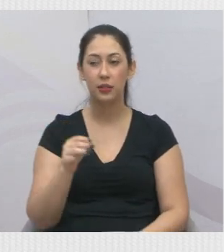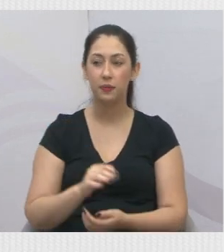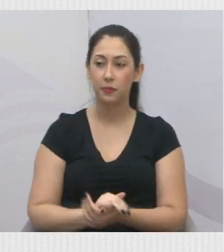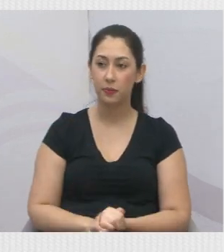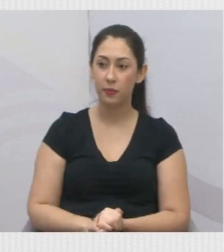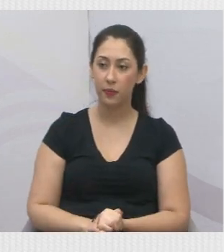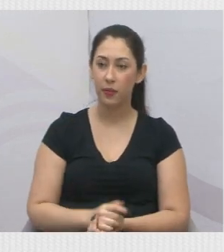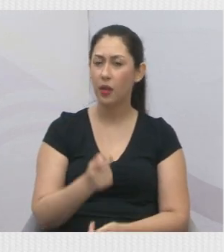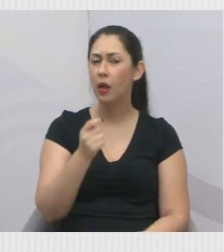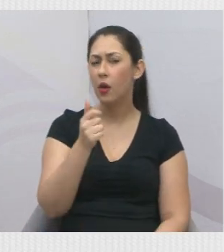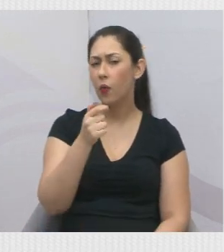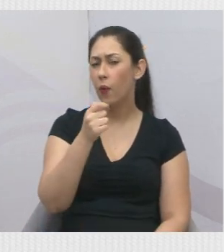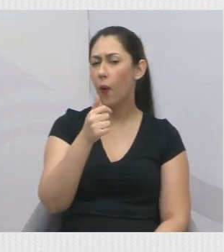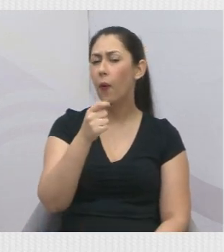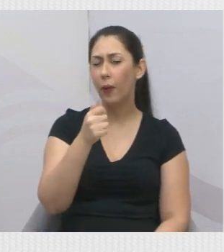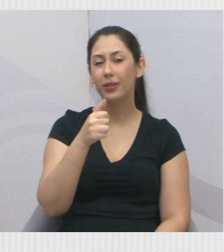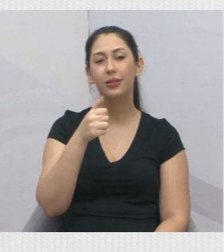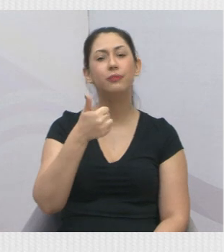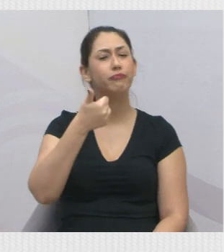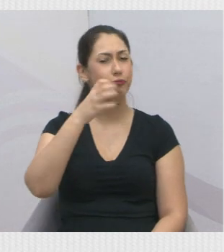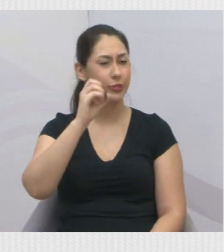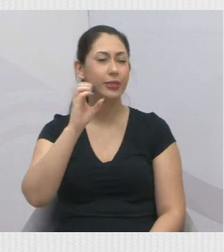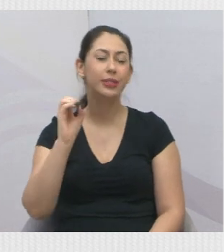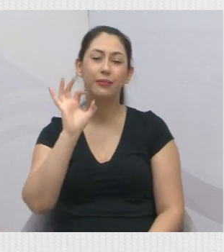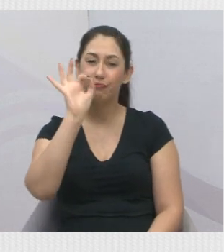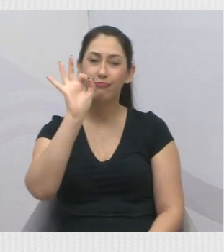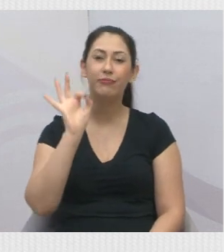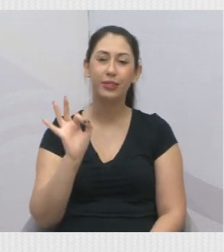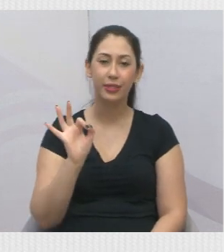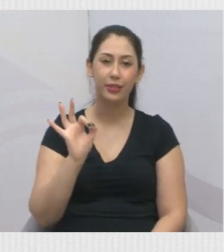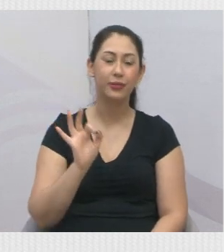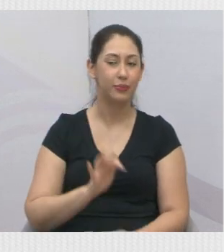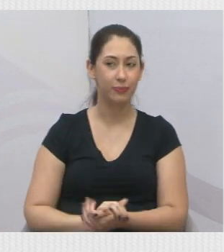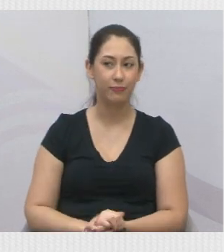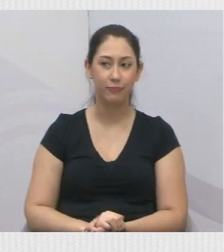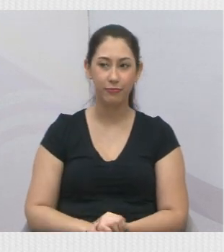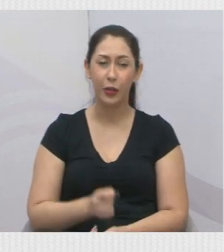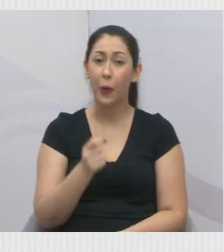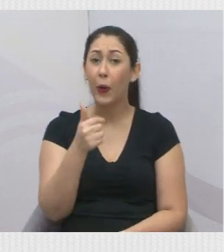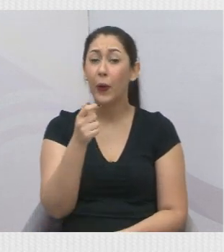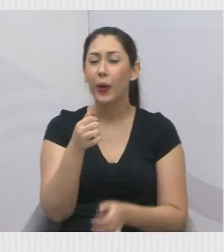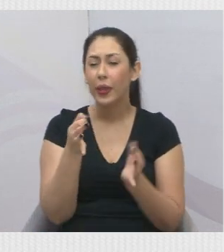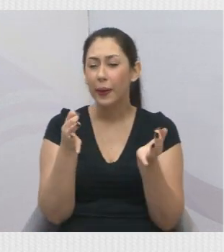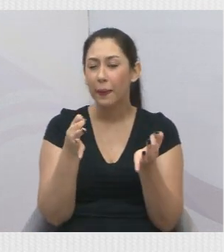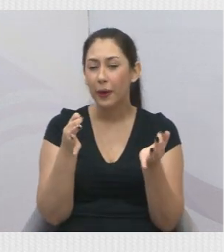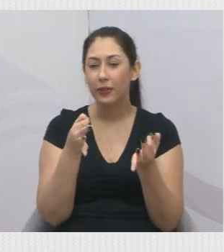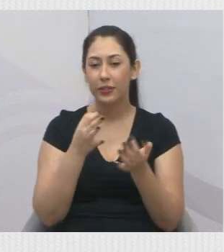R$ 77.060.000, na qual chegamos praticamente aos 100%, arredondo aqui, né, praticamente.